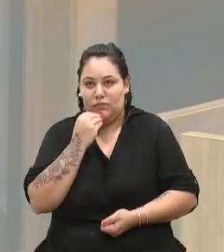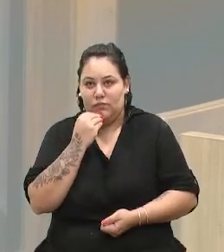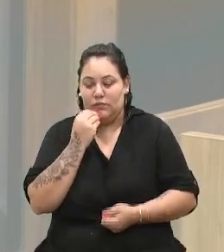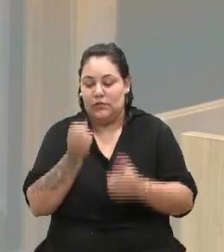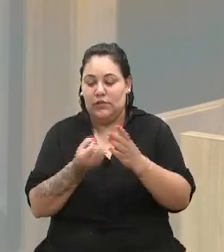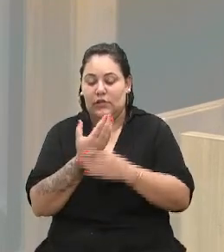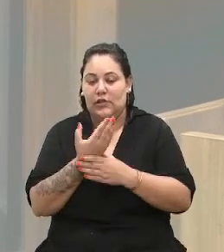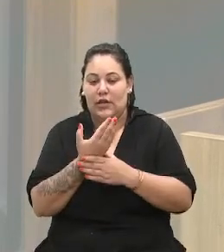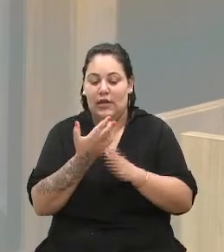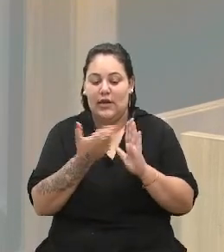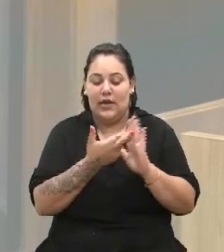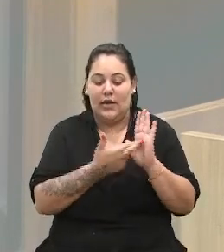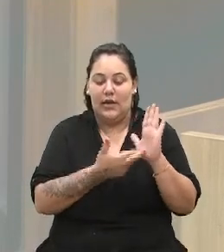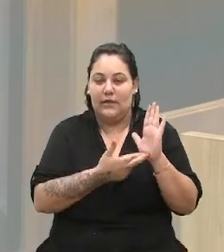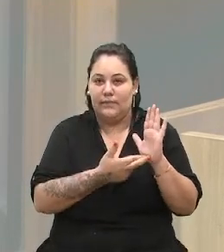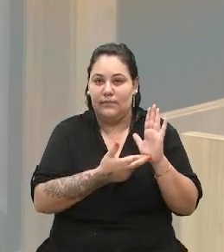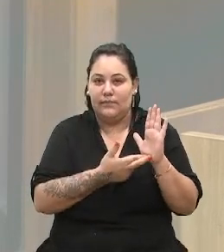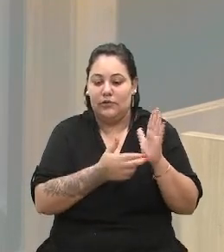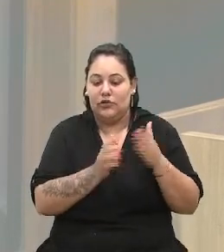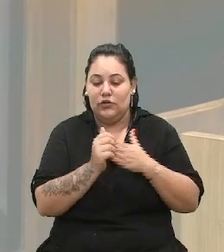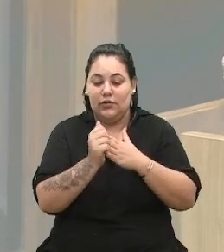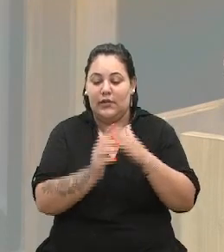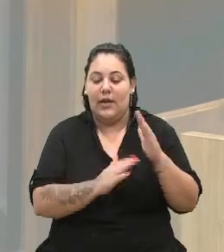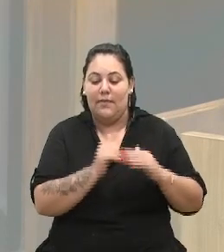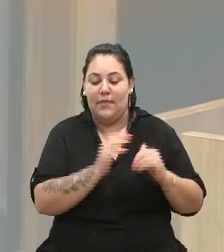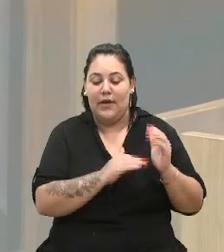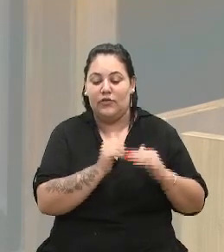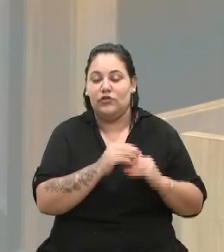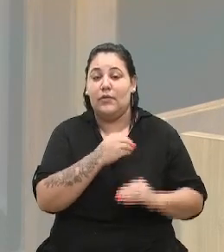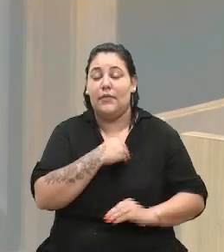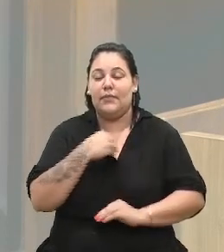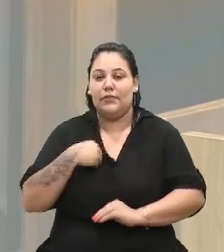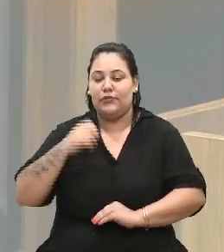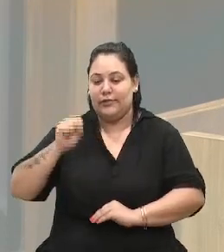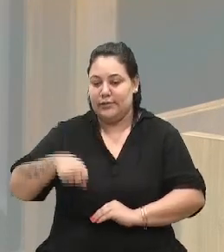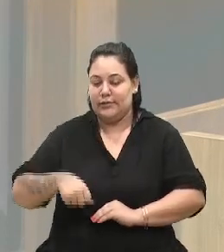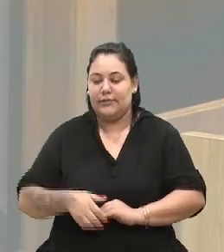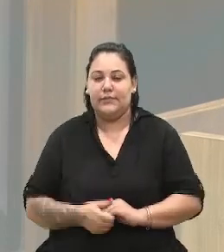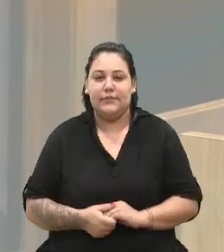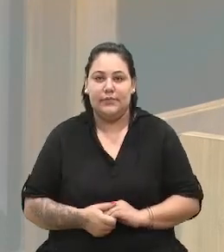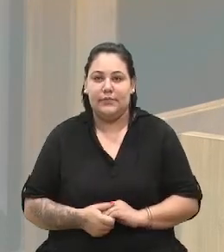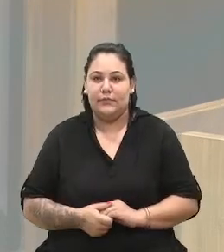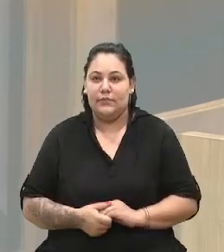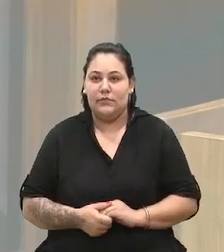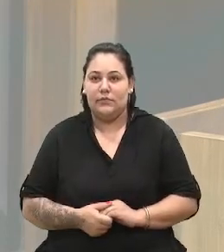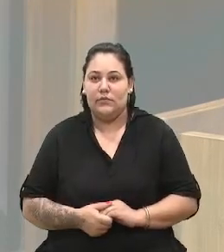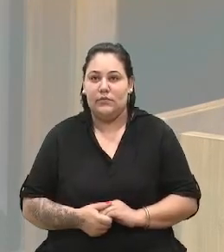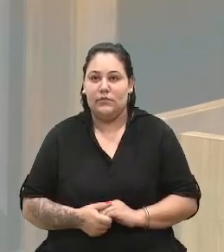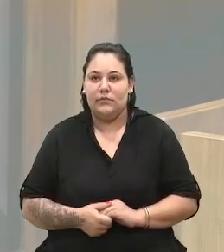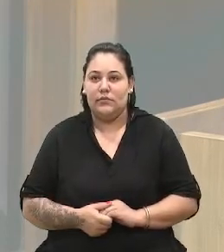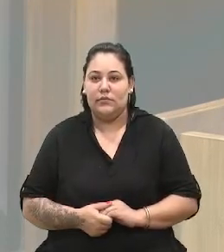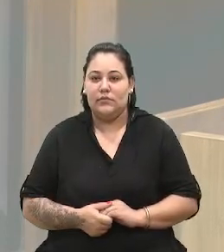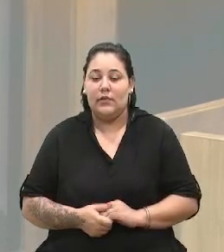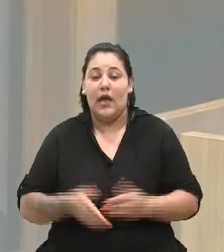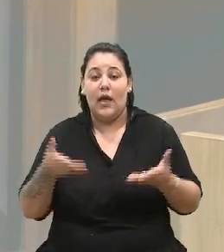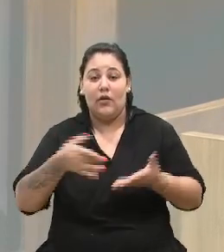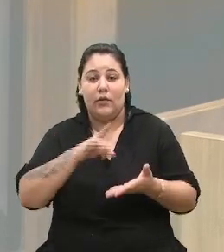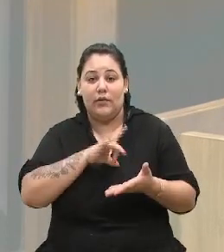e orientar a prática médica. Onde está a prática médica? Vocês viram. Agora está se vindo a inteligência